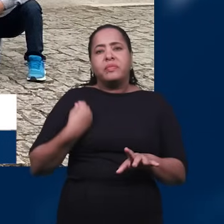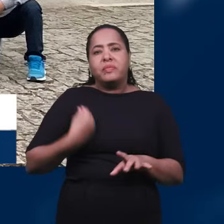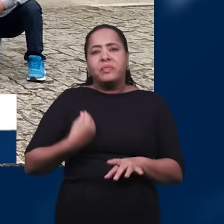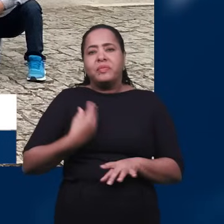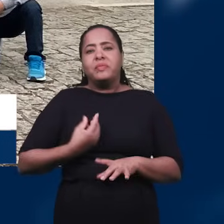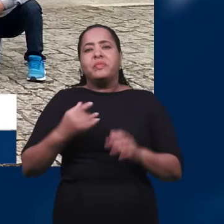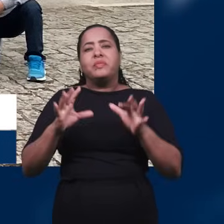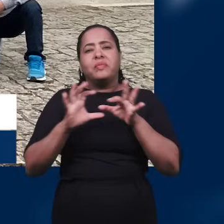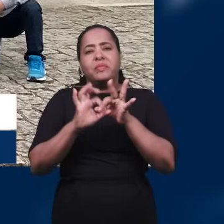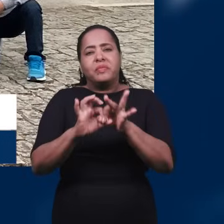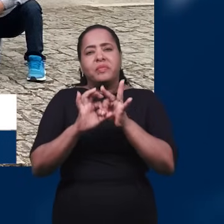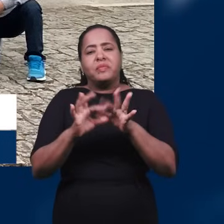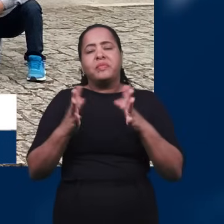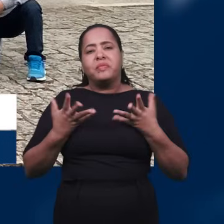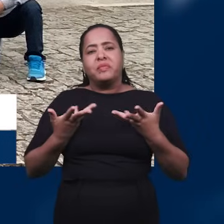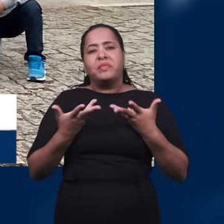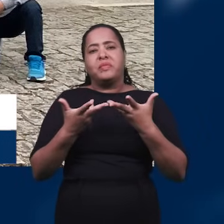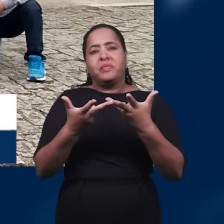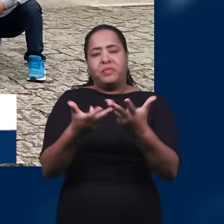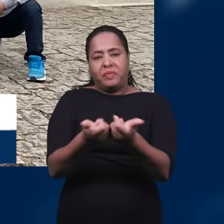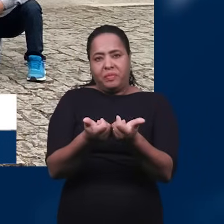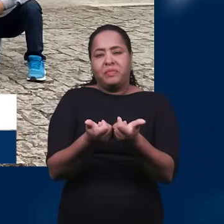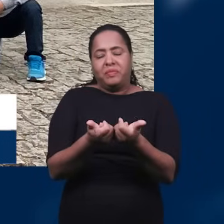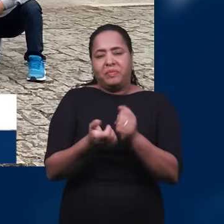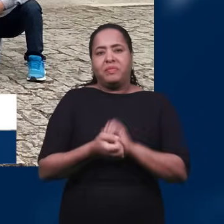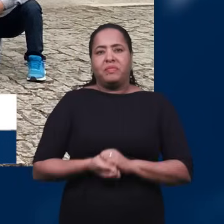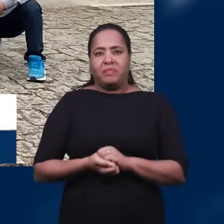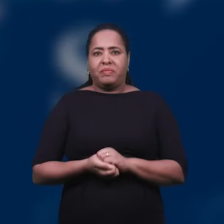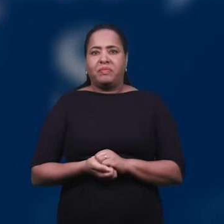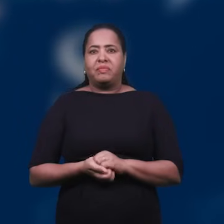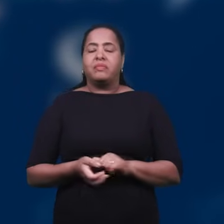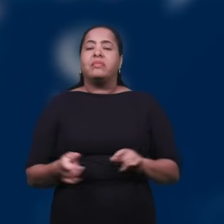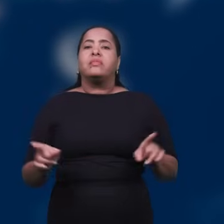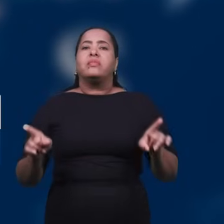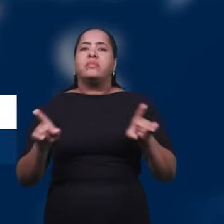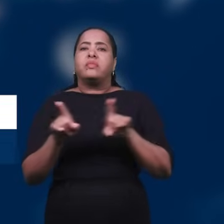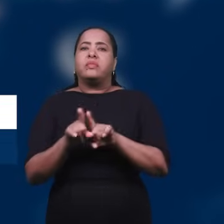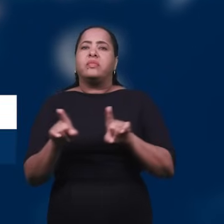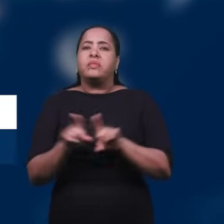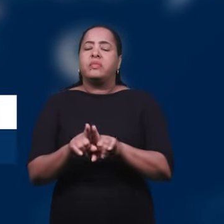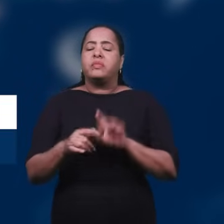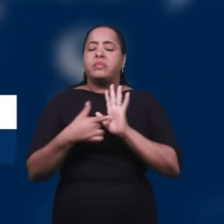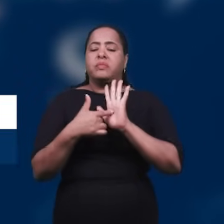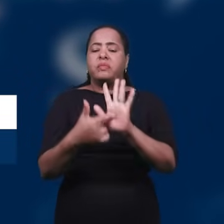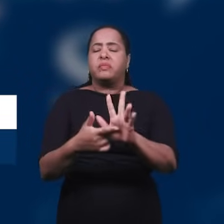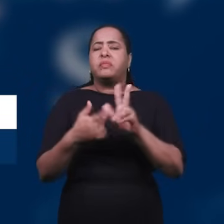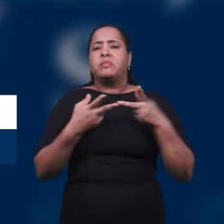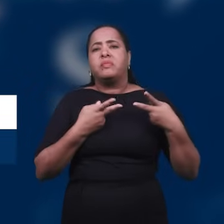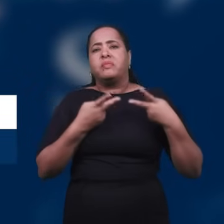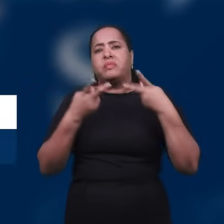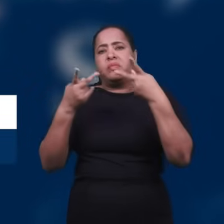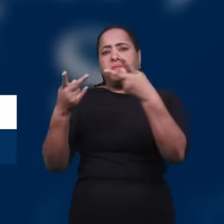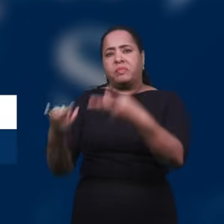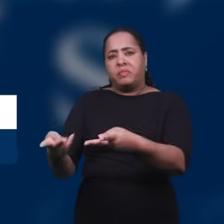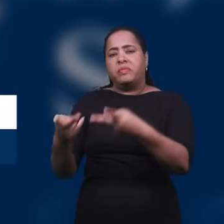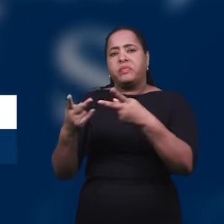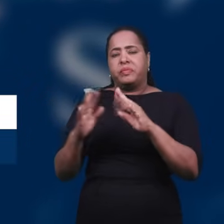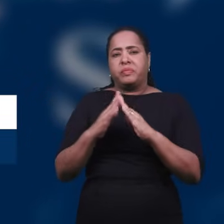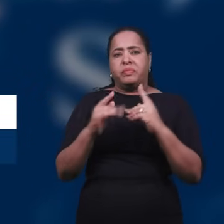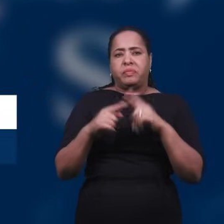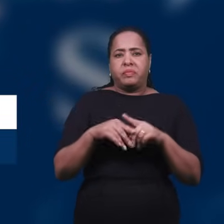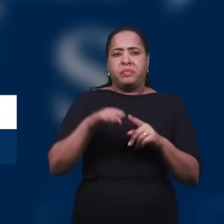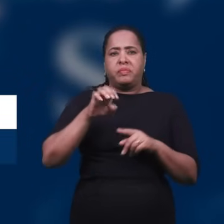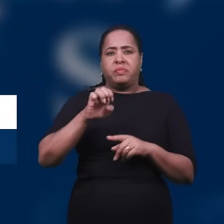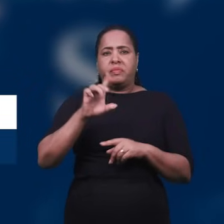uma comunhão maravilhosa neste lugar. Ainda falamos de uma visita feita pela ICM